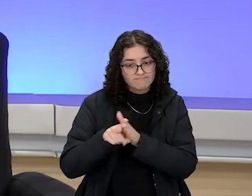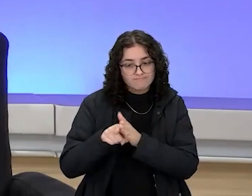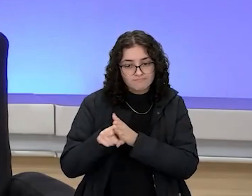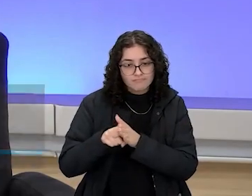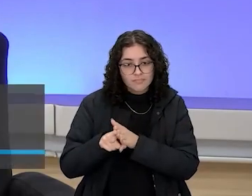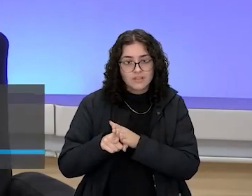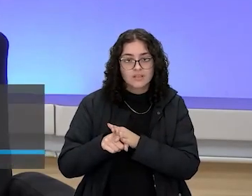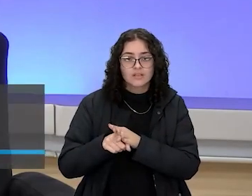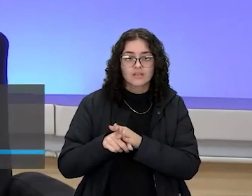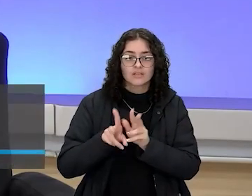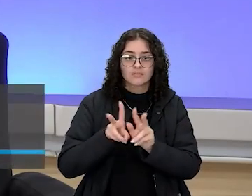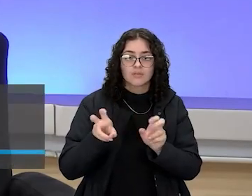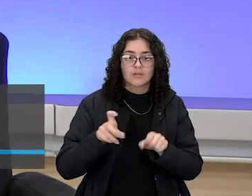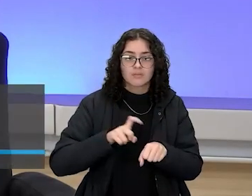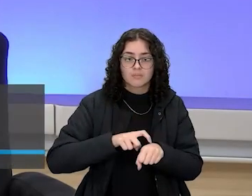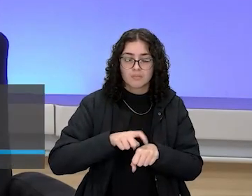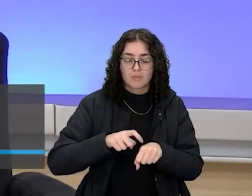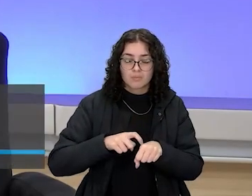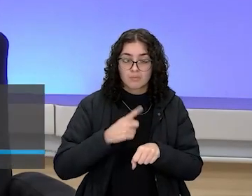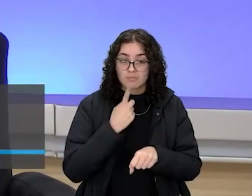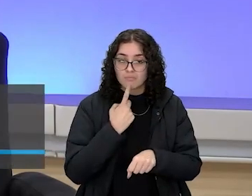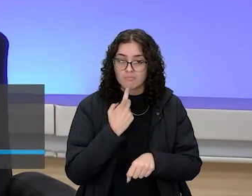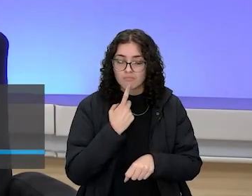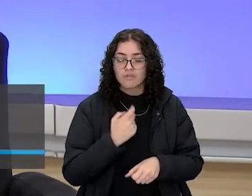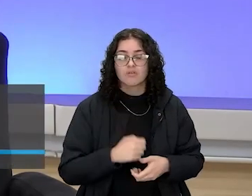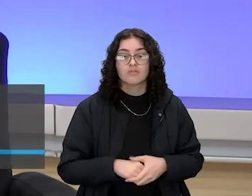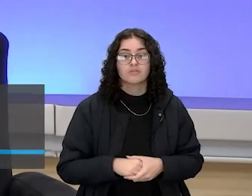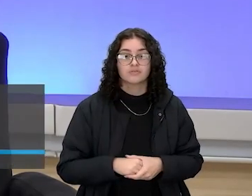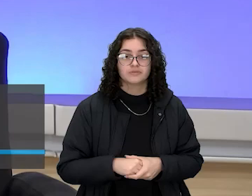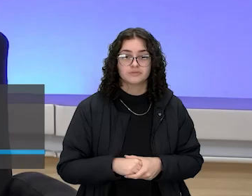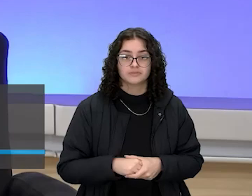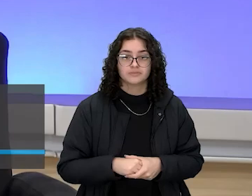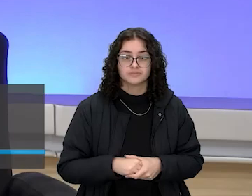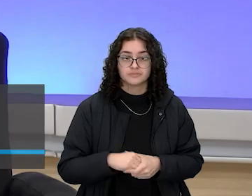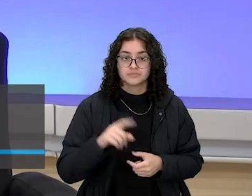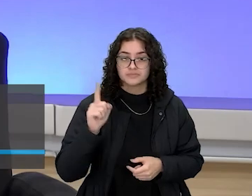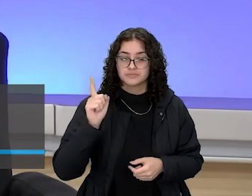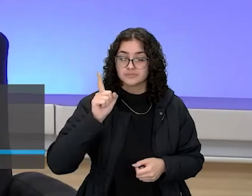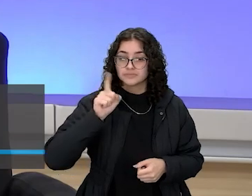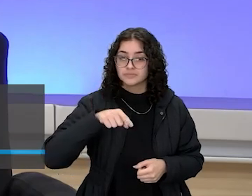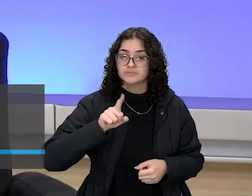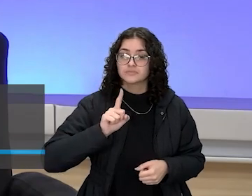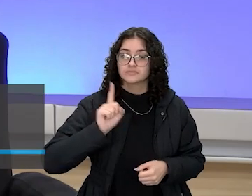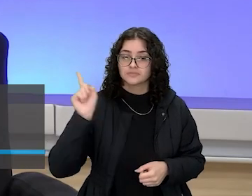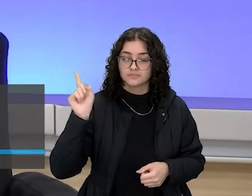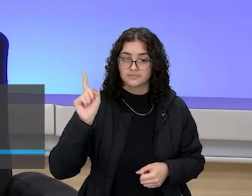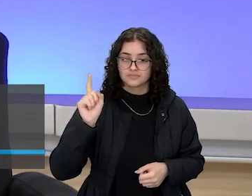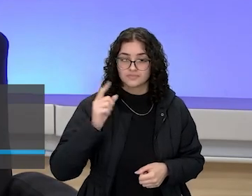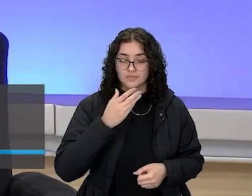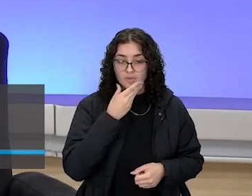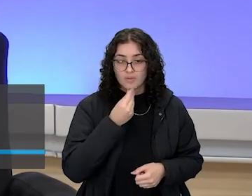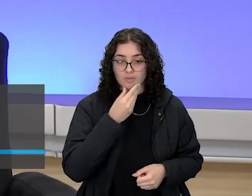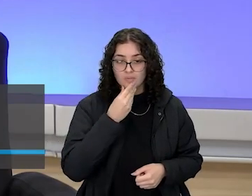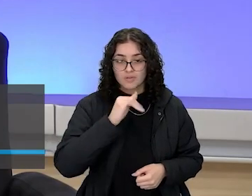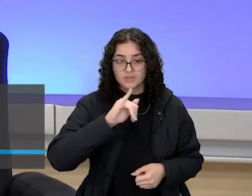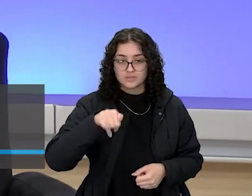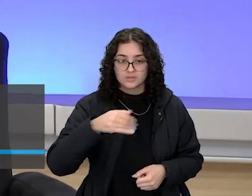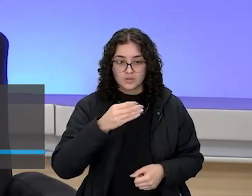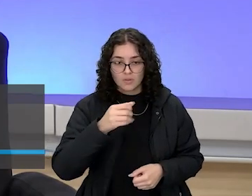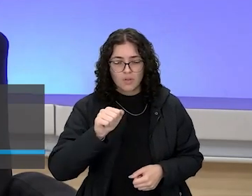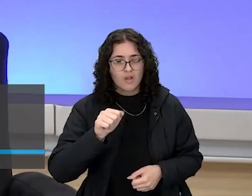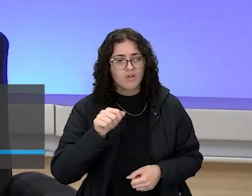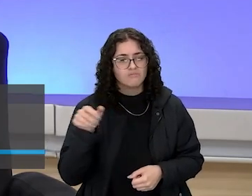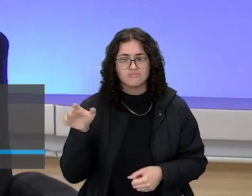sobre morangos, tá? Então, que foi exatamente o que o seu João fez, né? Ele foi atrás de